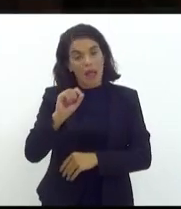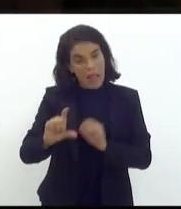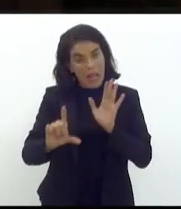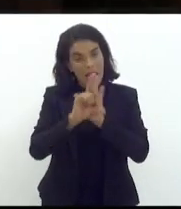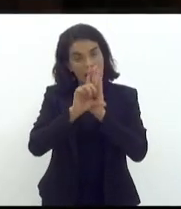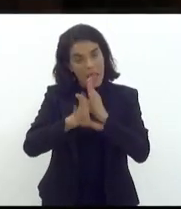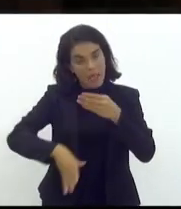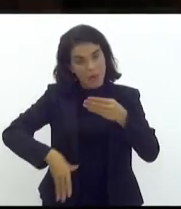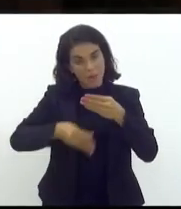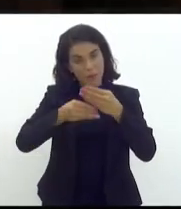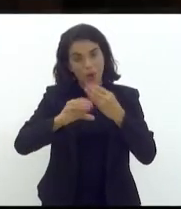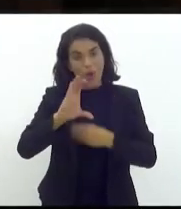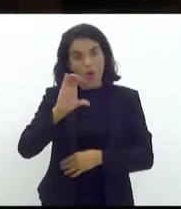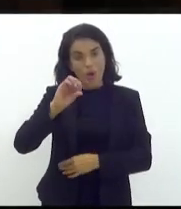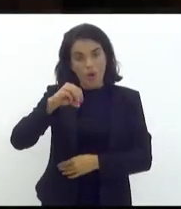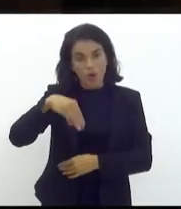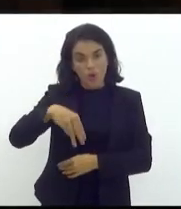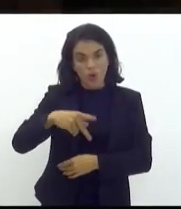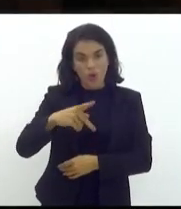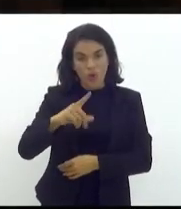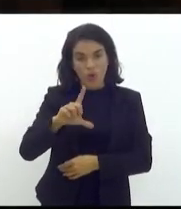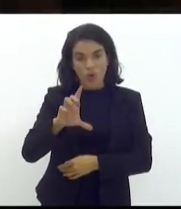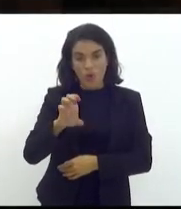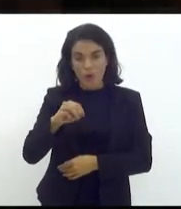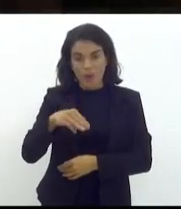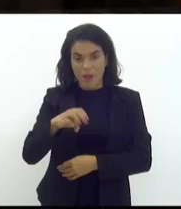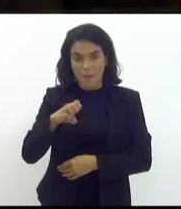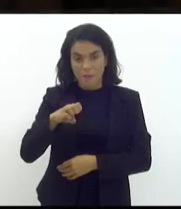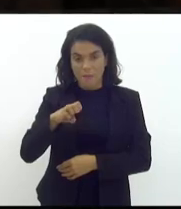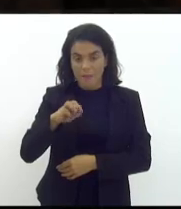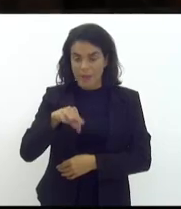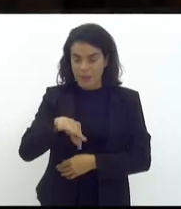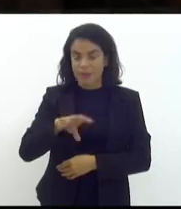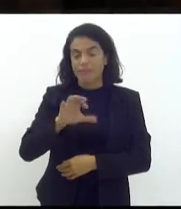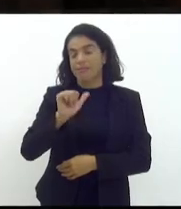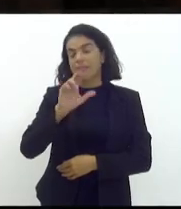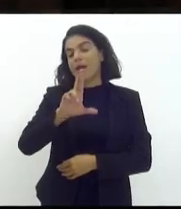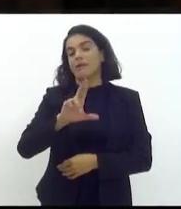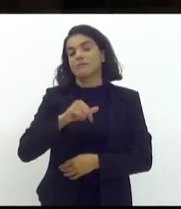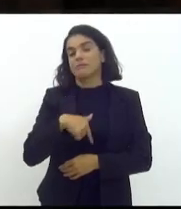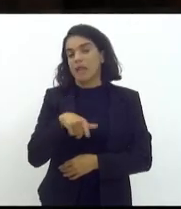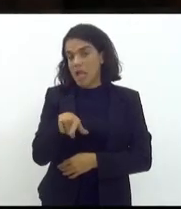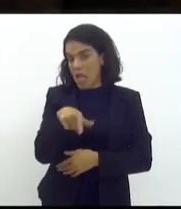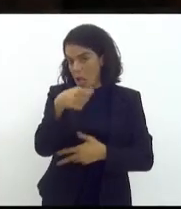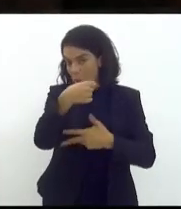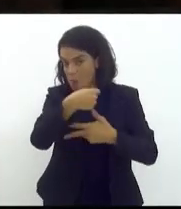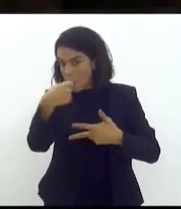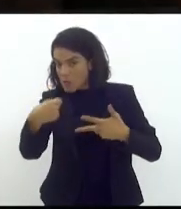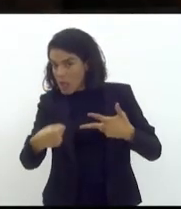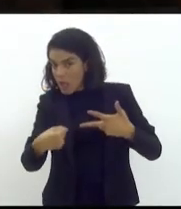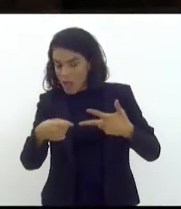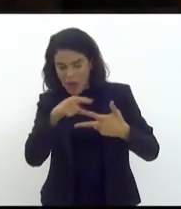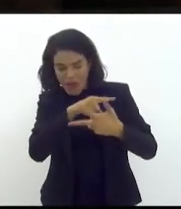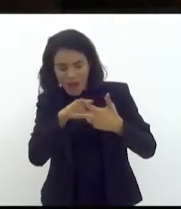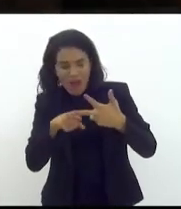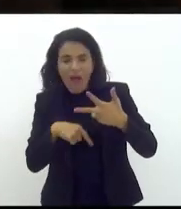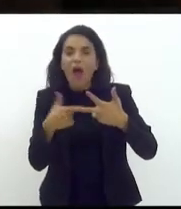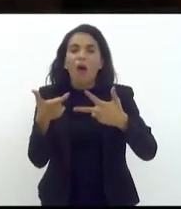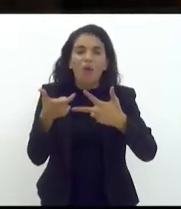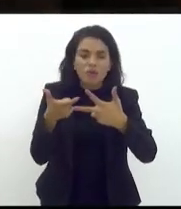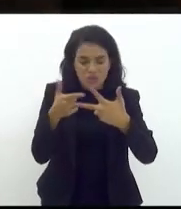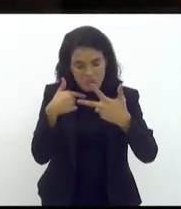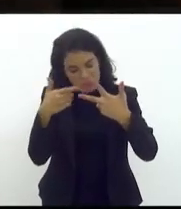Eles foram eleitos por quem eles são um poder onde é que isso tá